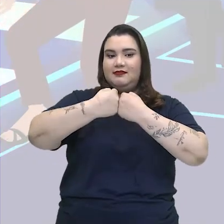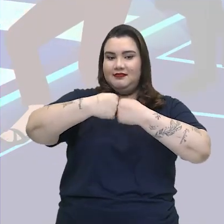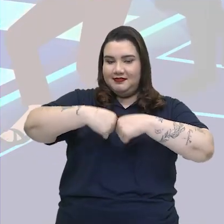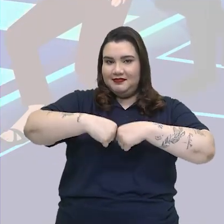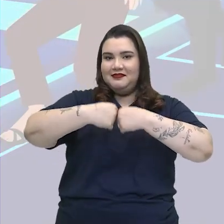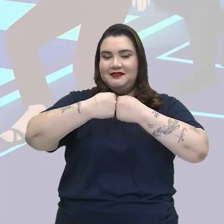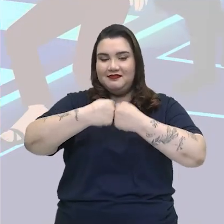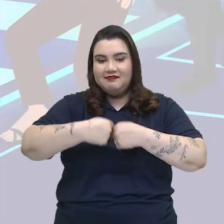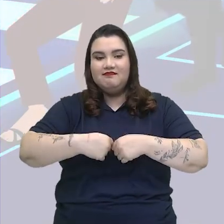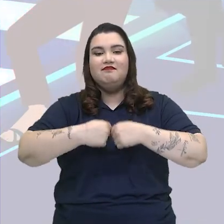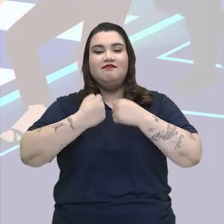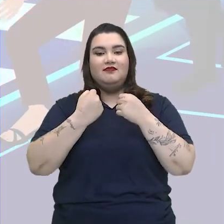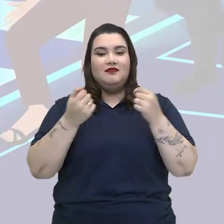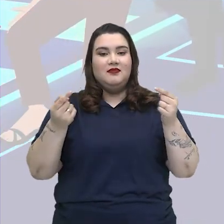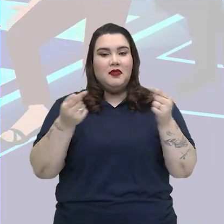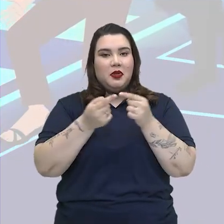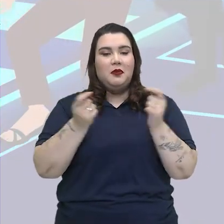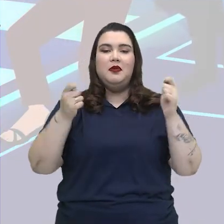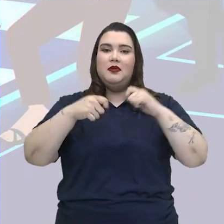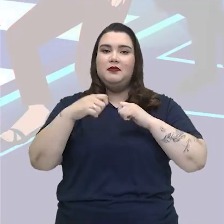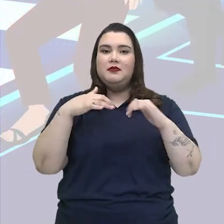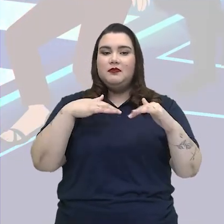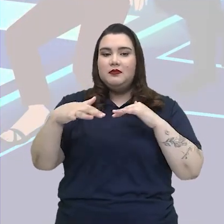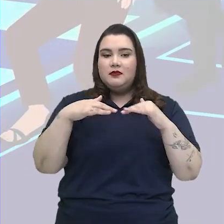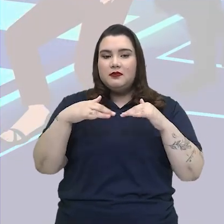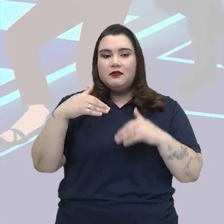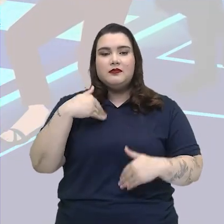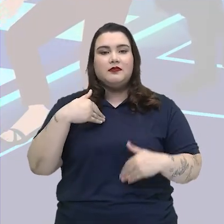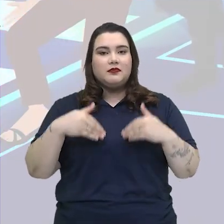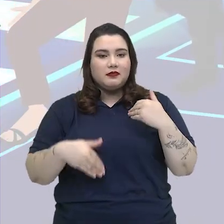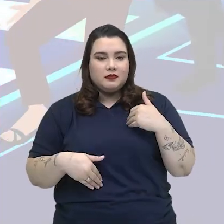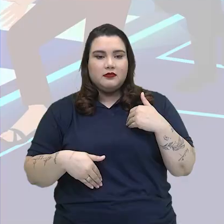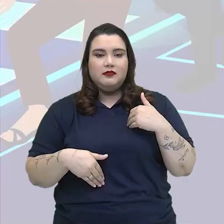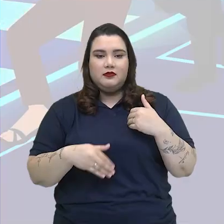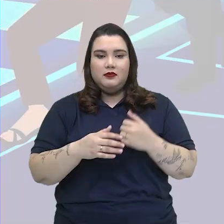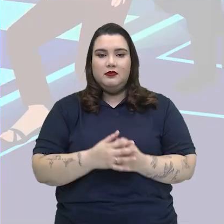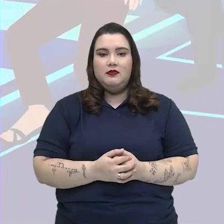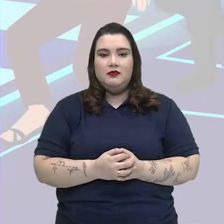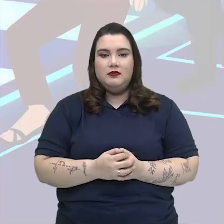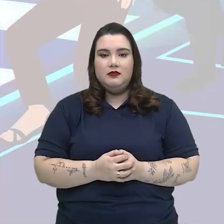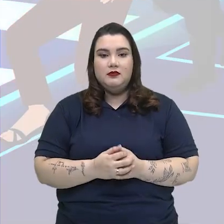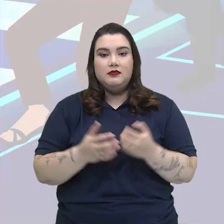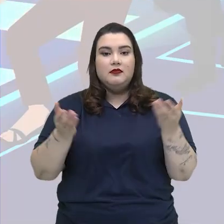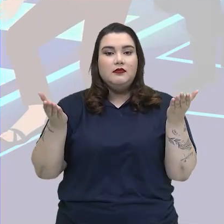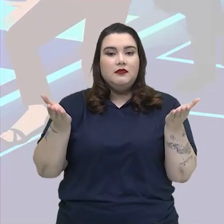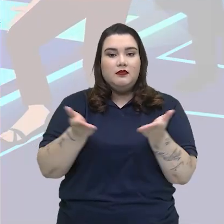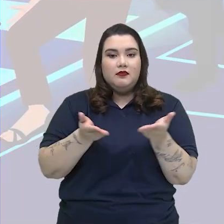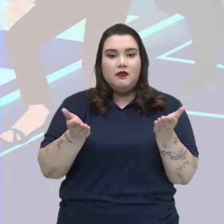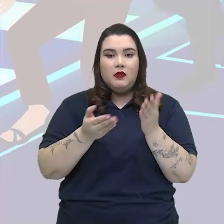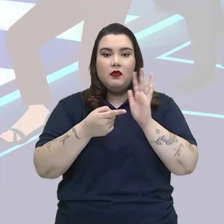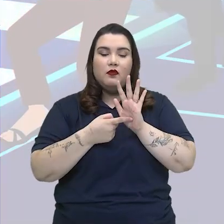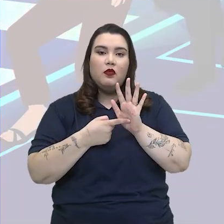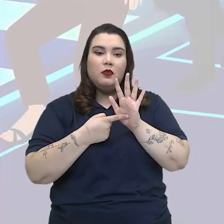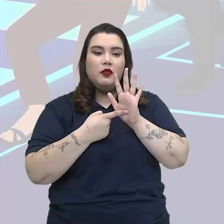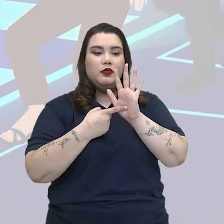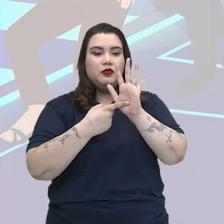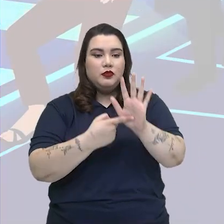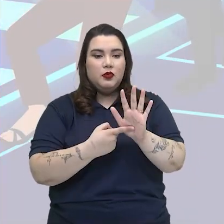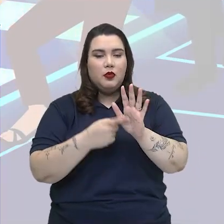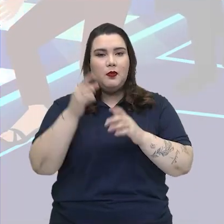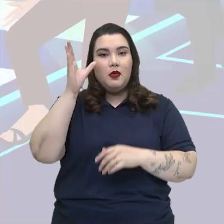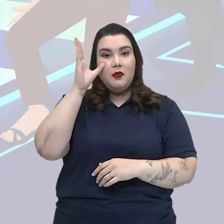dobradiças que permitem os nossos movimentos. E agora vou te mostrar um